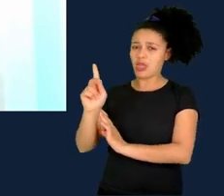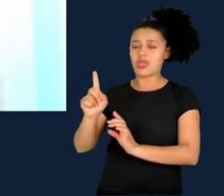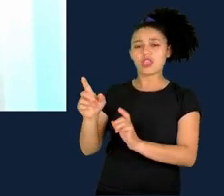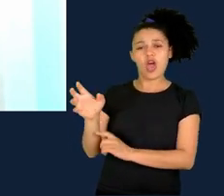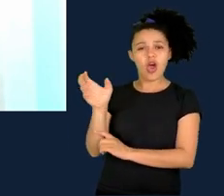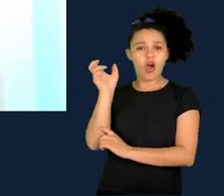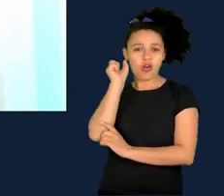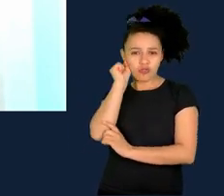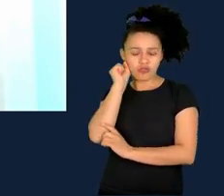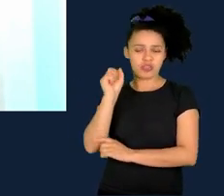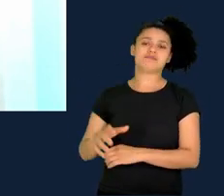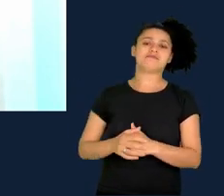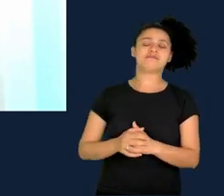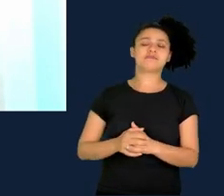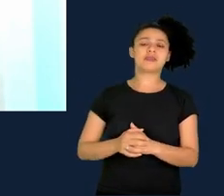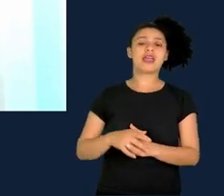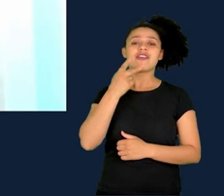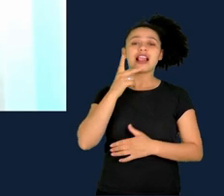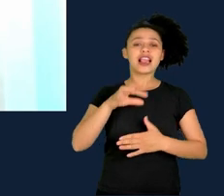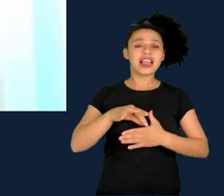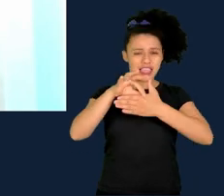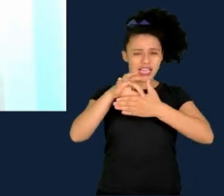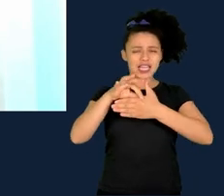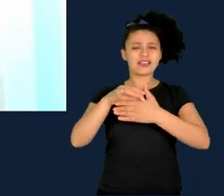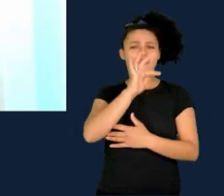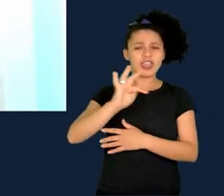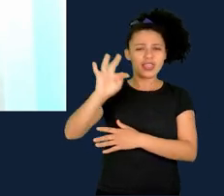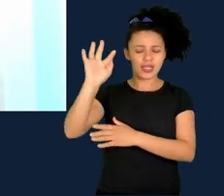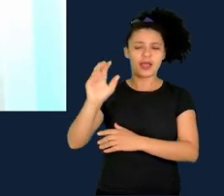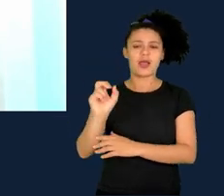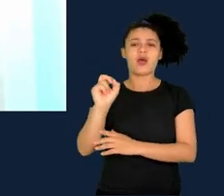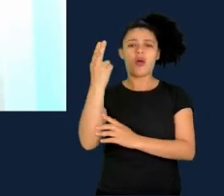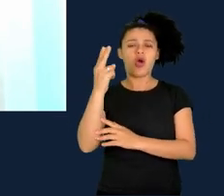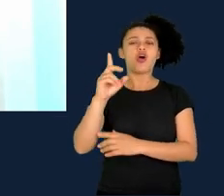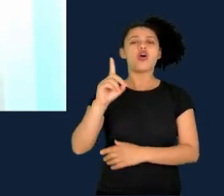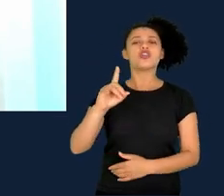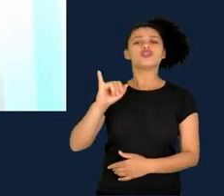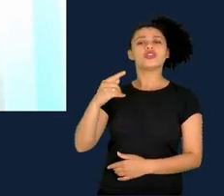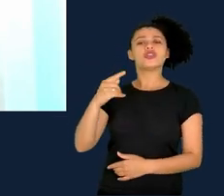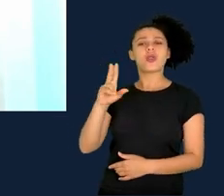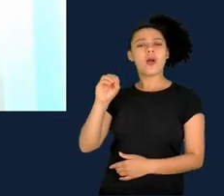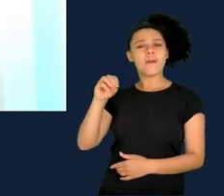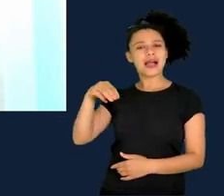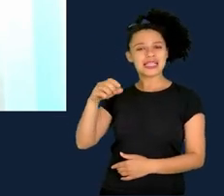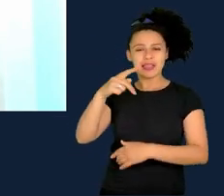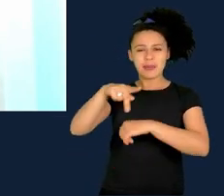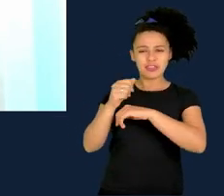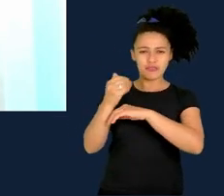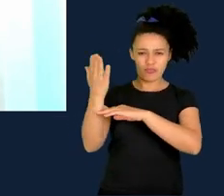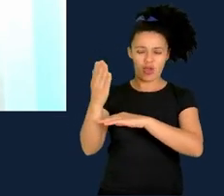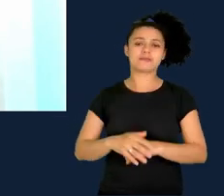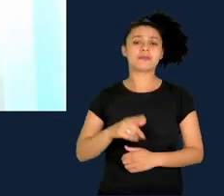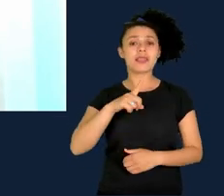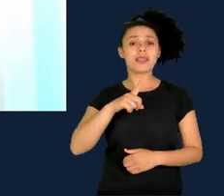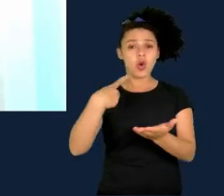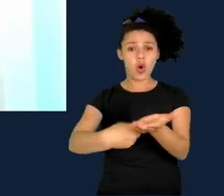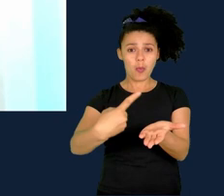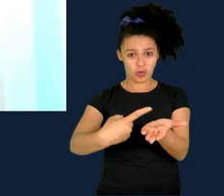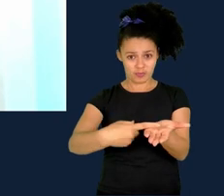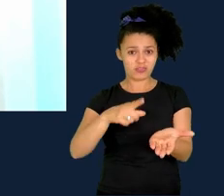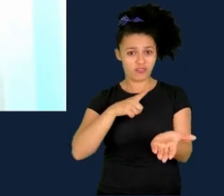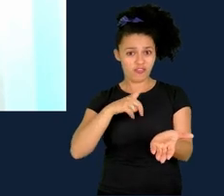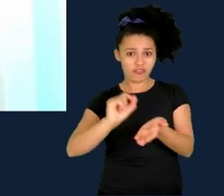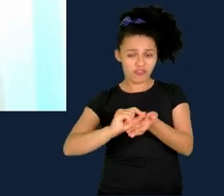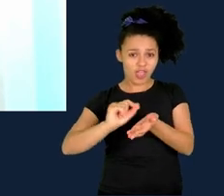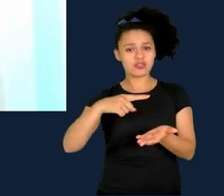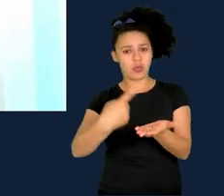falar dos líderes federais ou dos diplomatas internacionais, aqui estão os compromissos feitos, mas